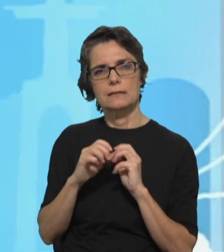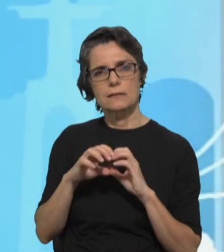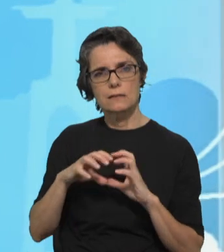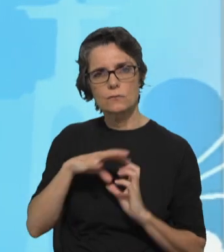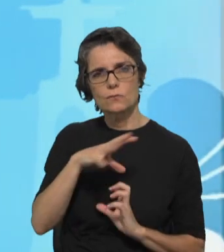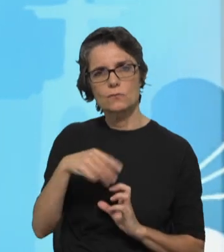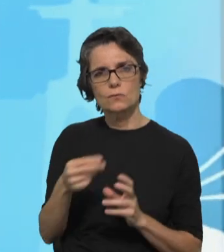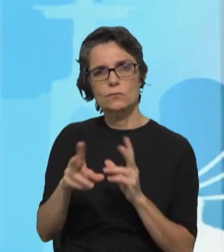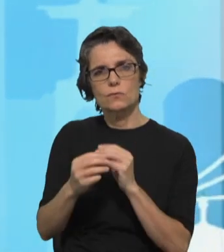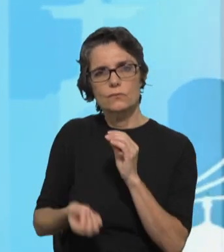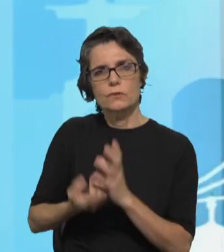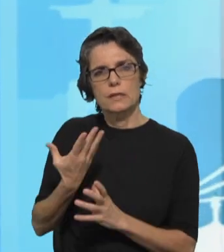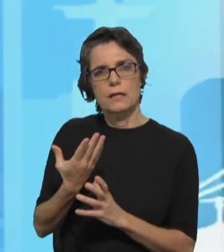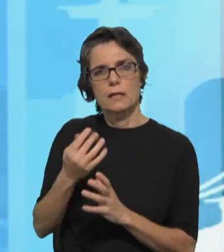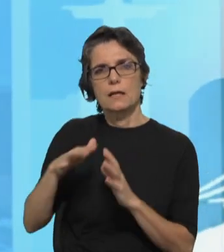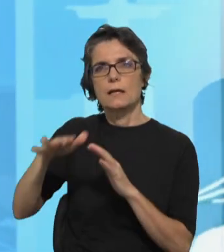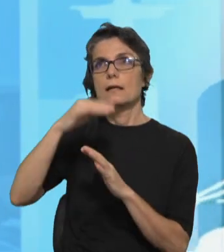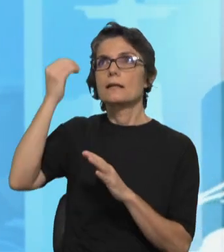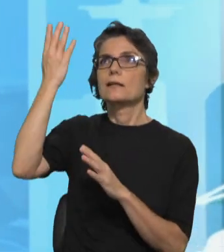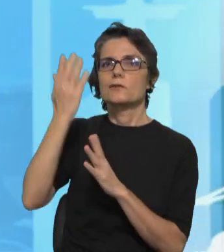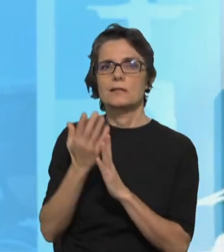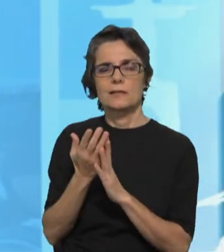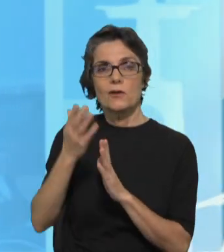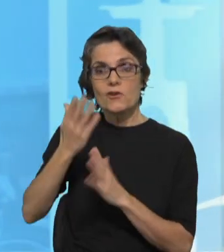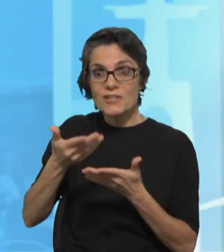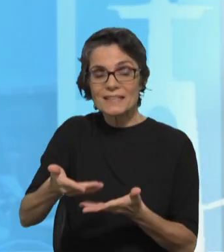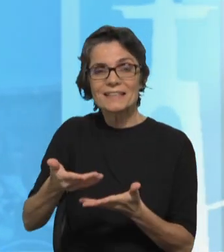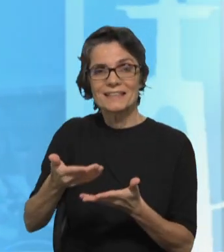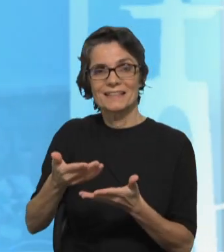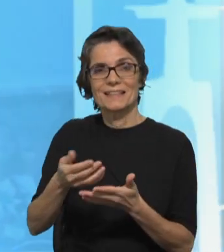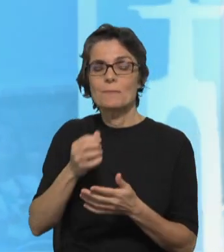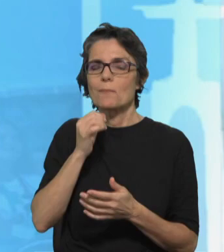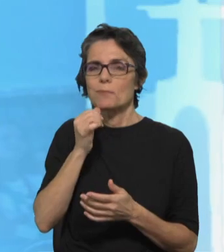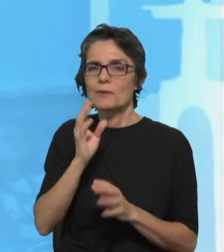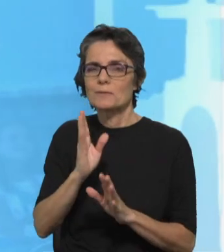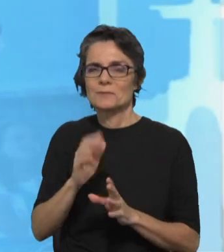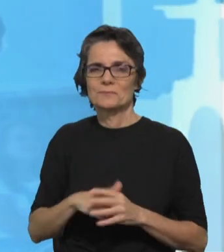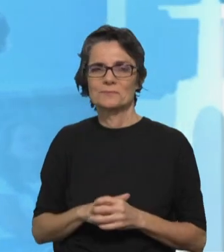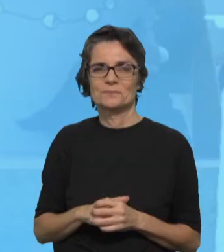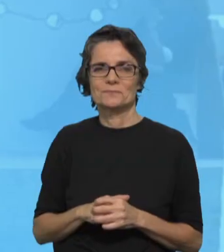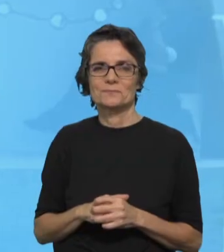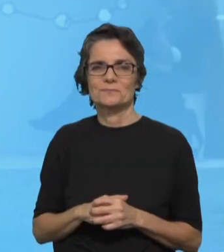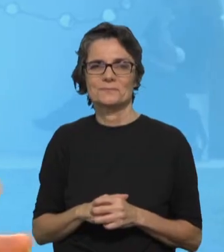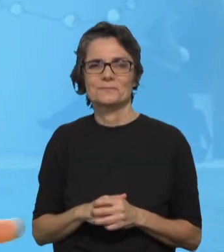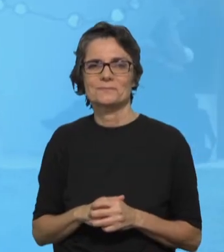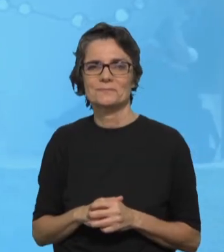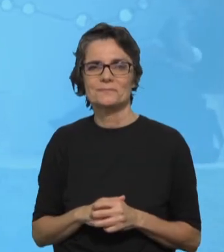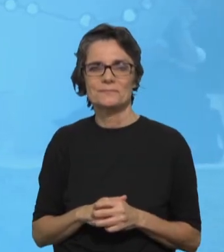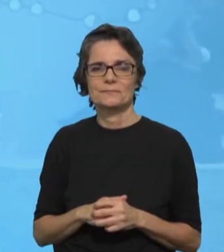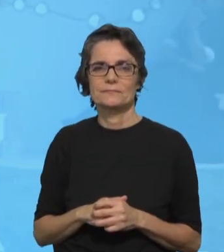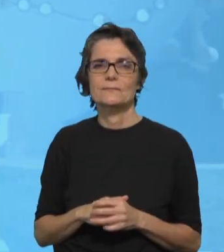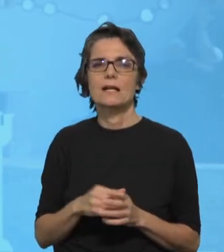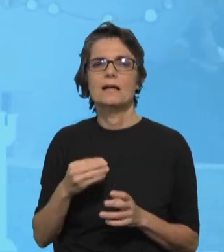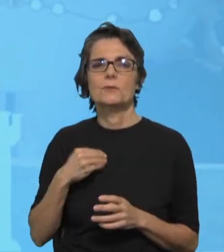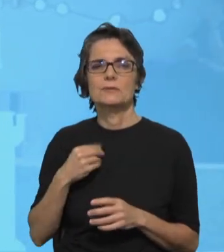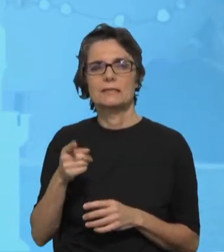novo, de um reino de Deus já presente, mas ainda não completamente presente. Mas essa preocupação não terminou com